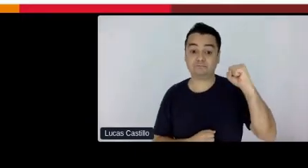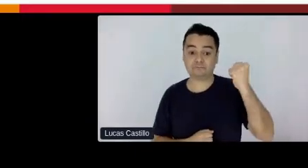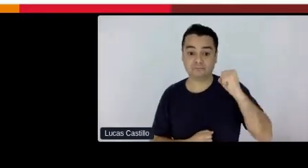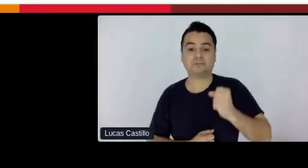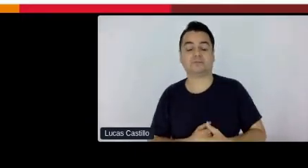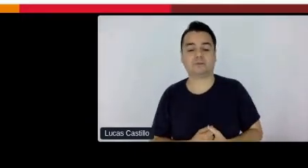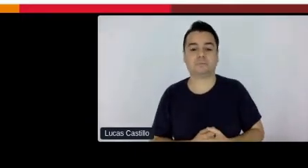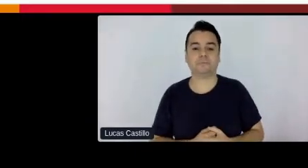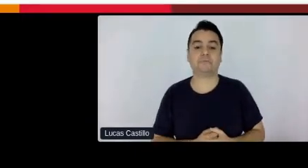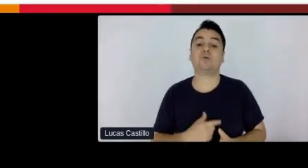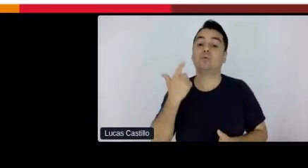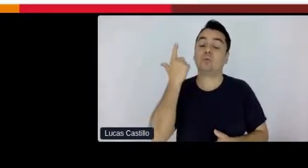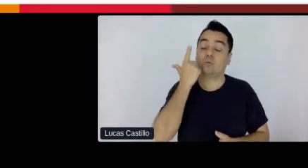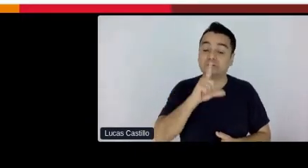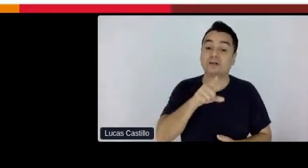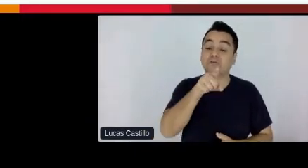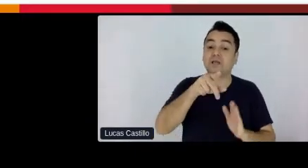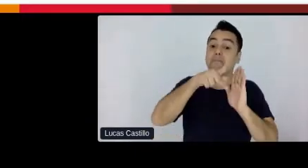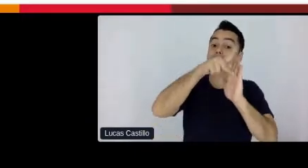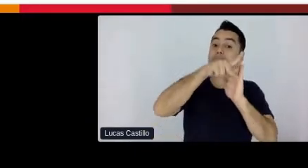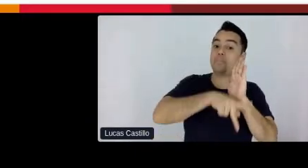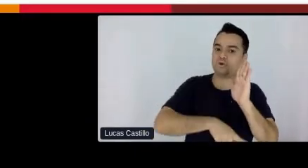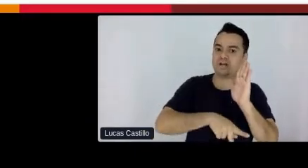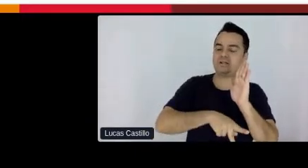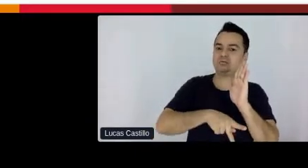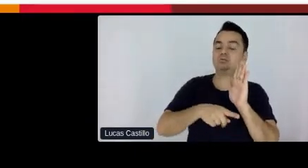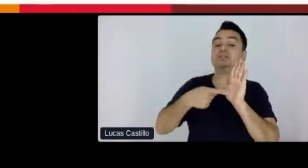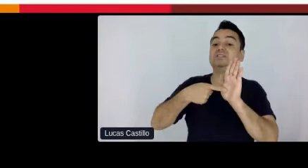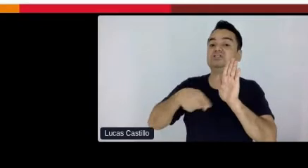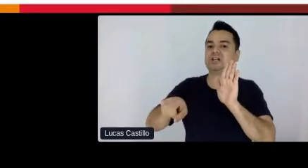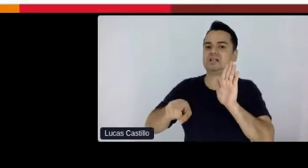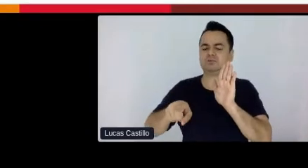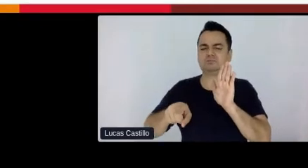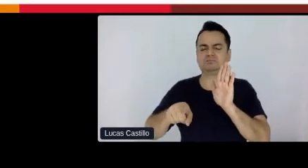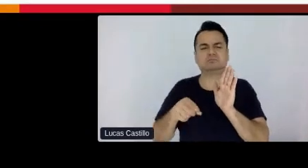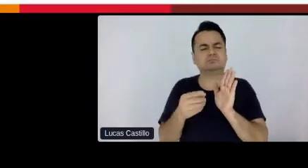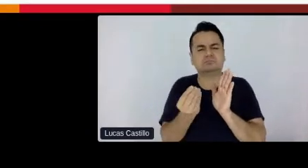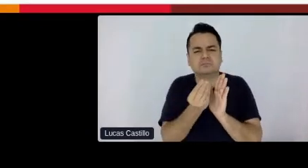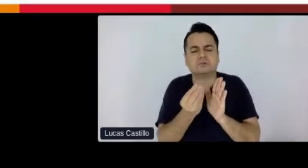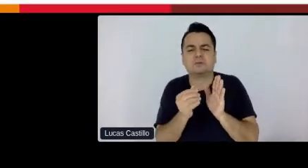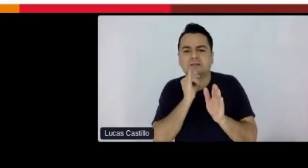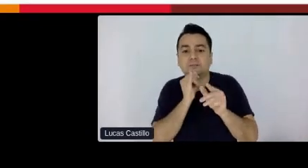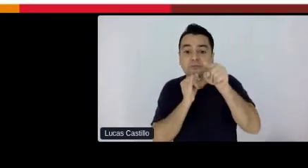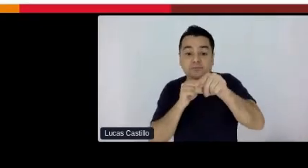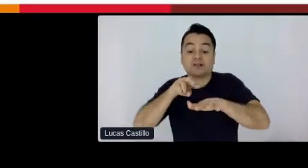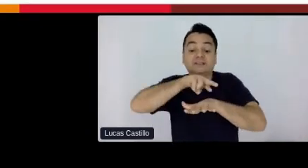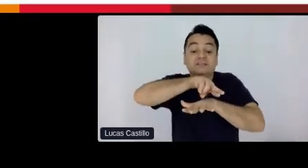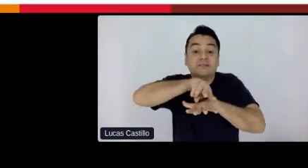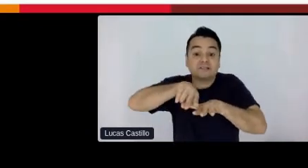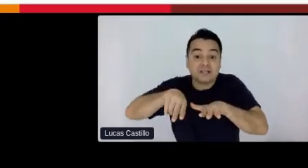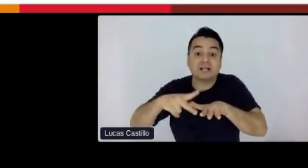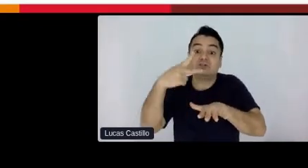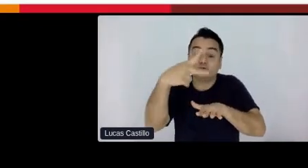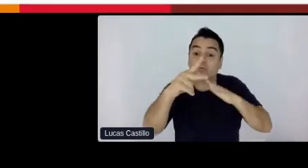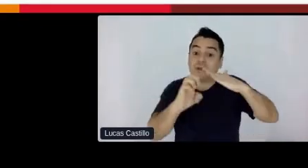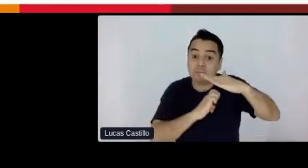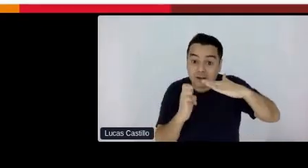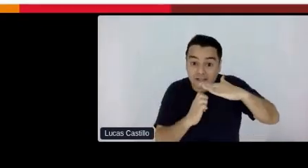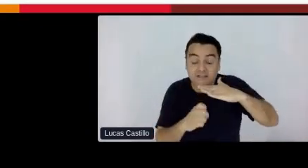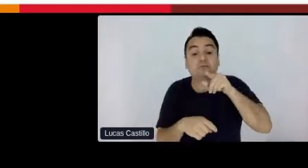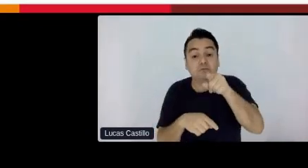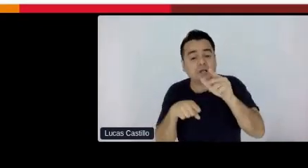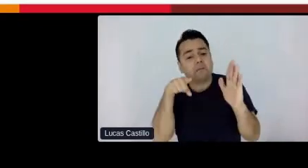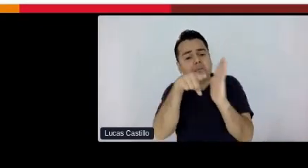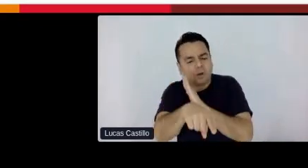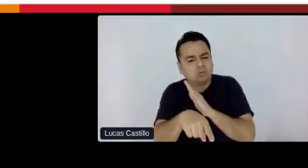é aposte em um programa de indicações. Comece com a diversidade que você já tem dentro da sua organização e fortaleça um programa